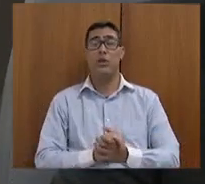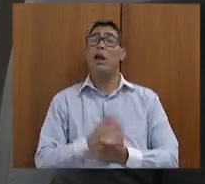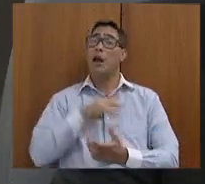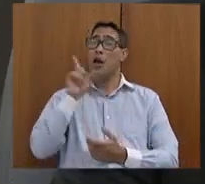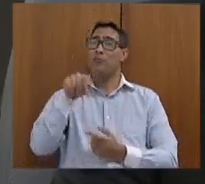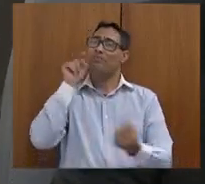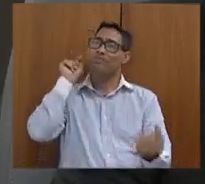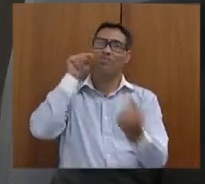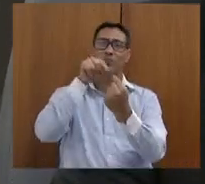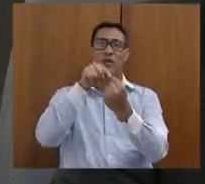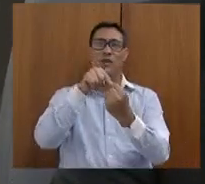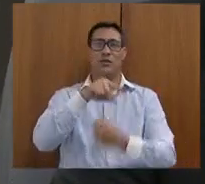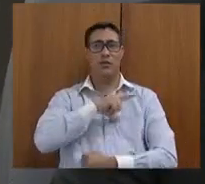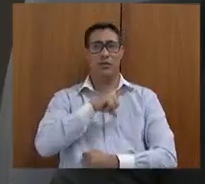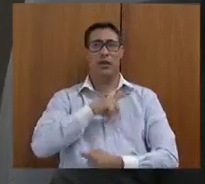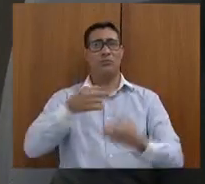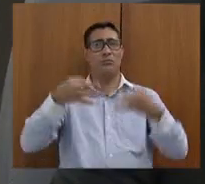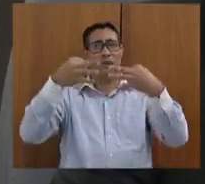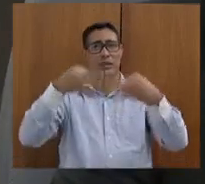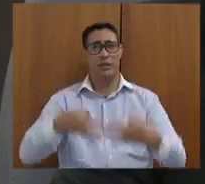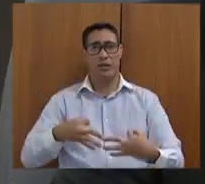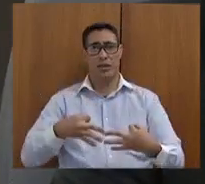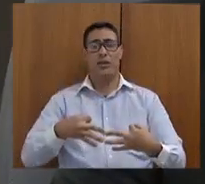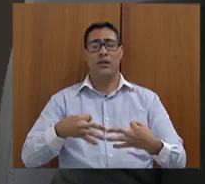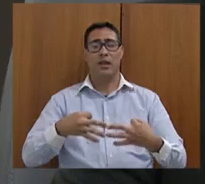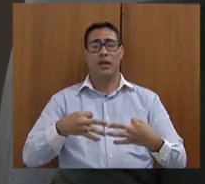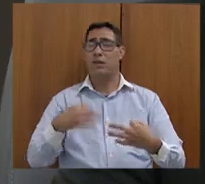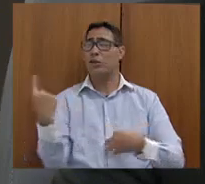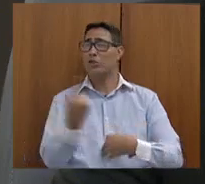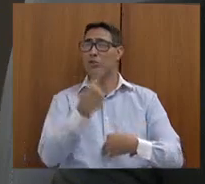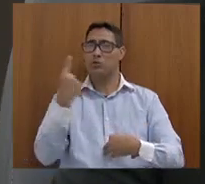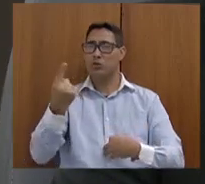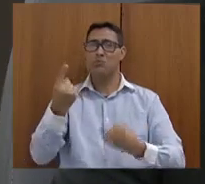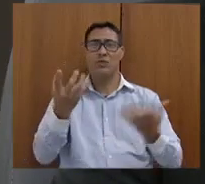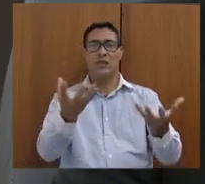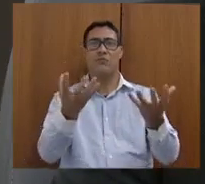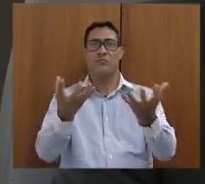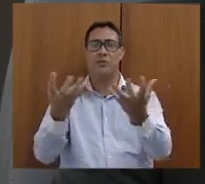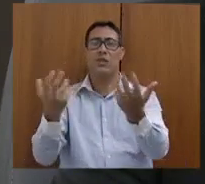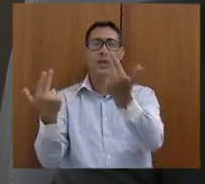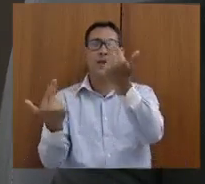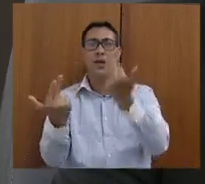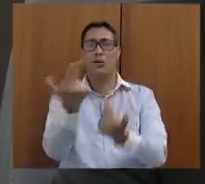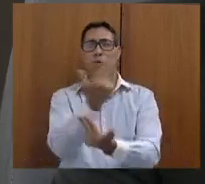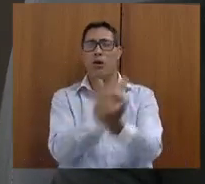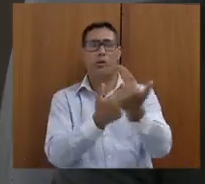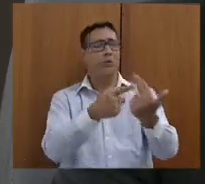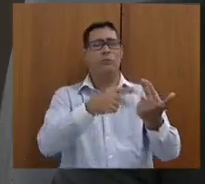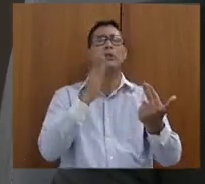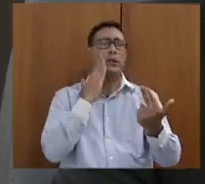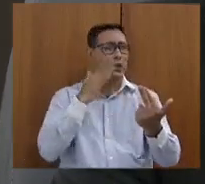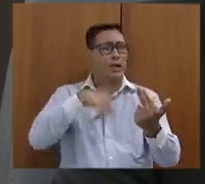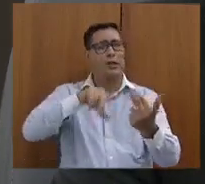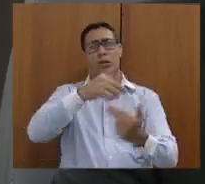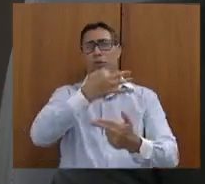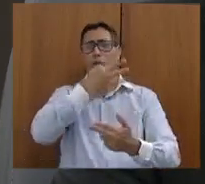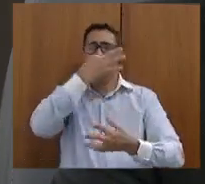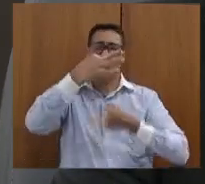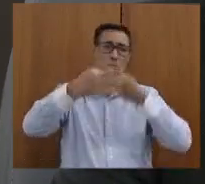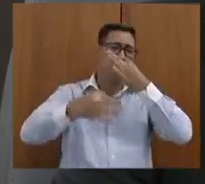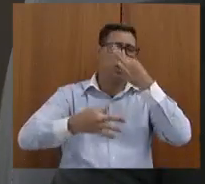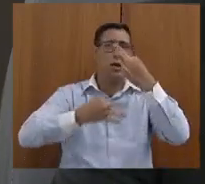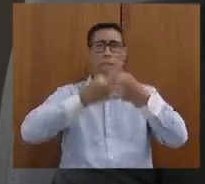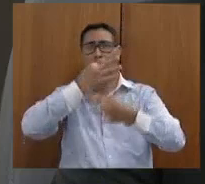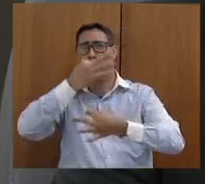certeza que permeia todos que aqui se fazem presentes cada um com o seu ponto de vista cada